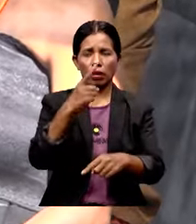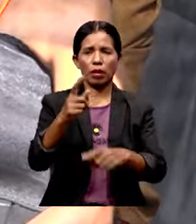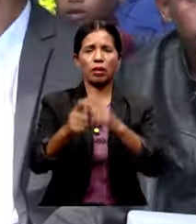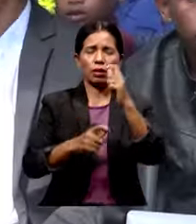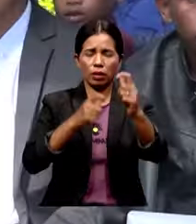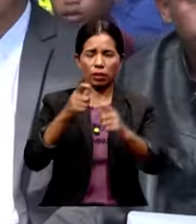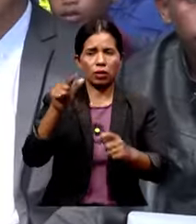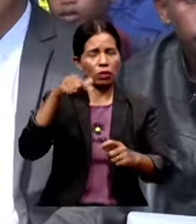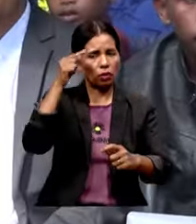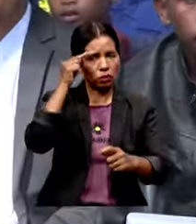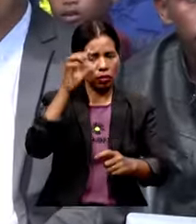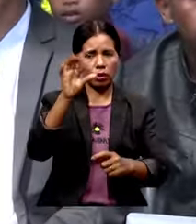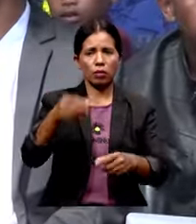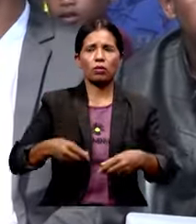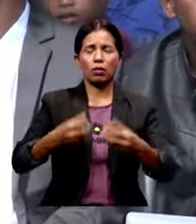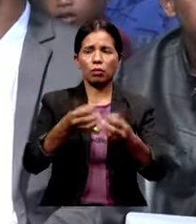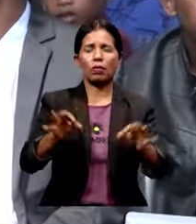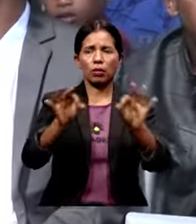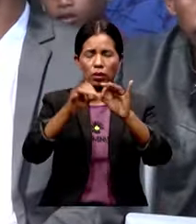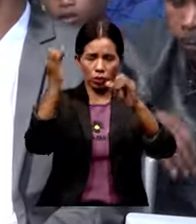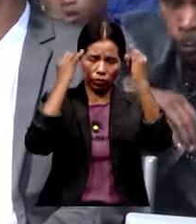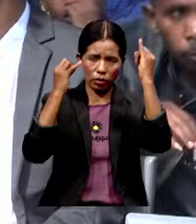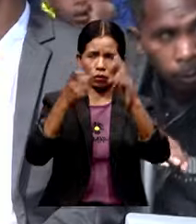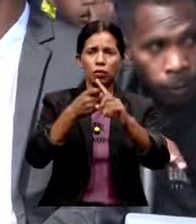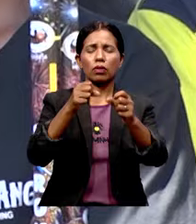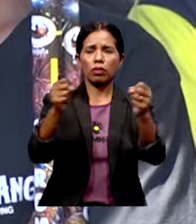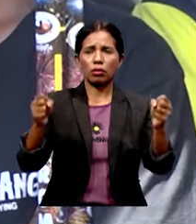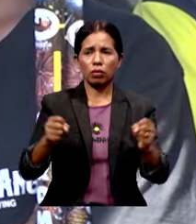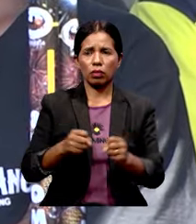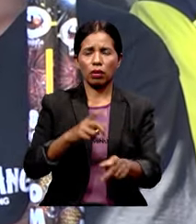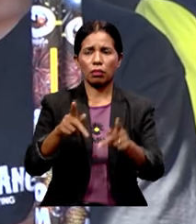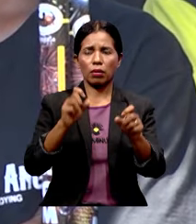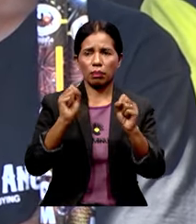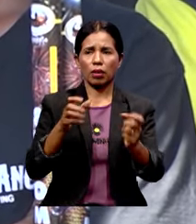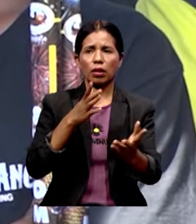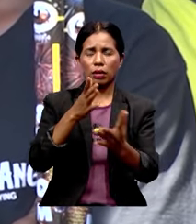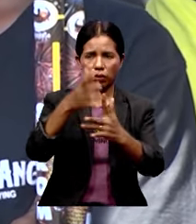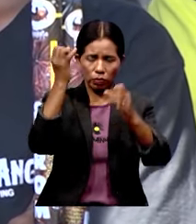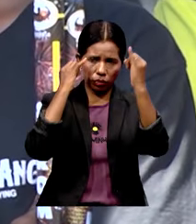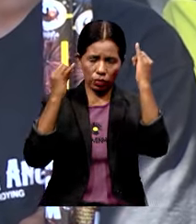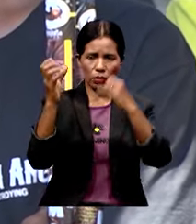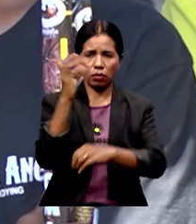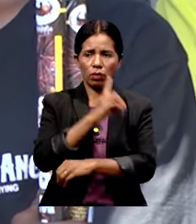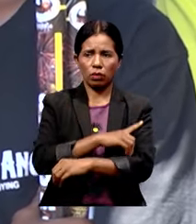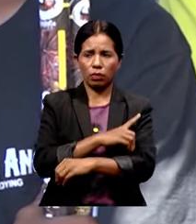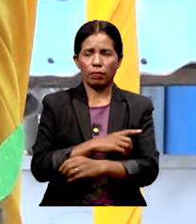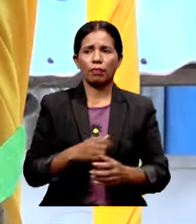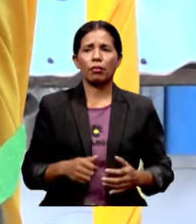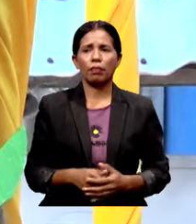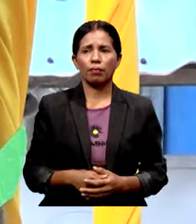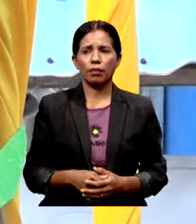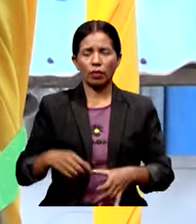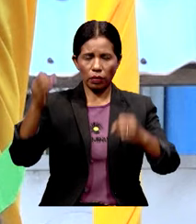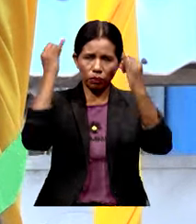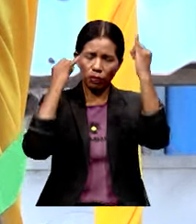né, Governo da Cia foi prioridade da informação se nível Suco, a tu povo bele acesso ba informação lororon. Informação é